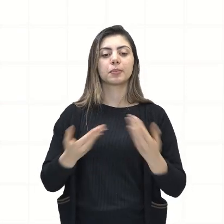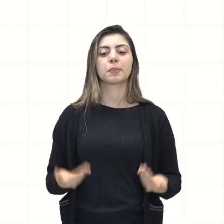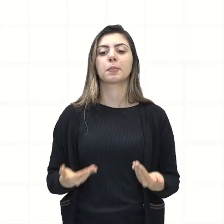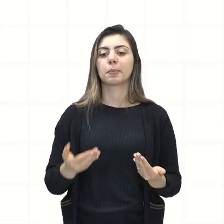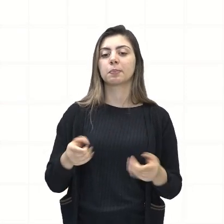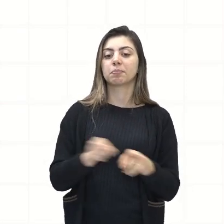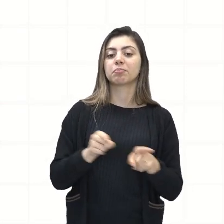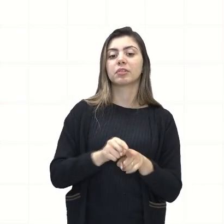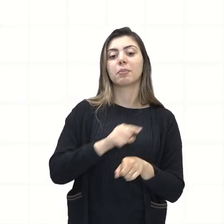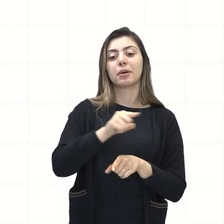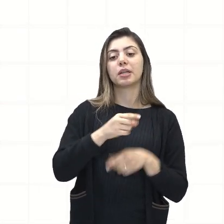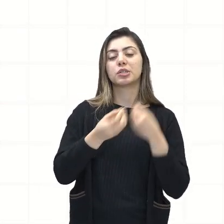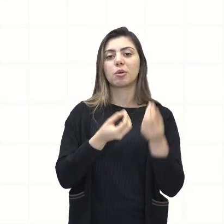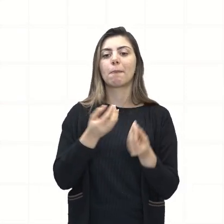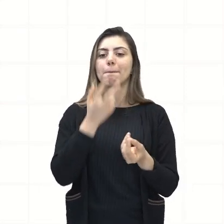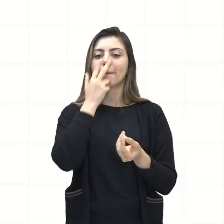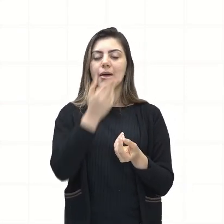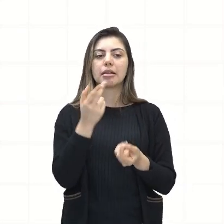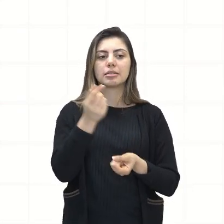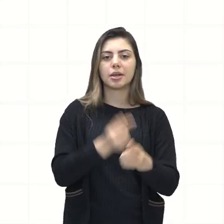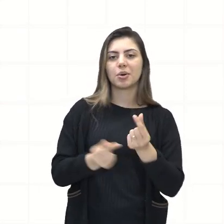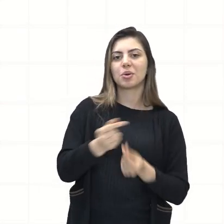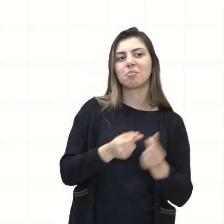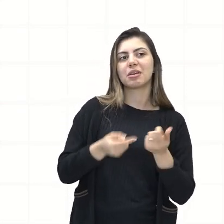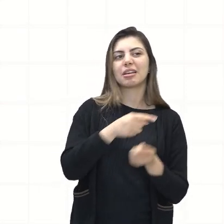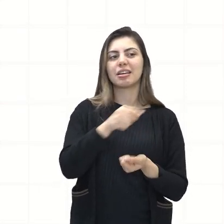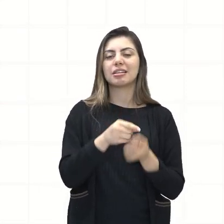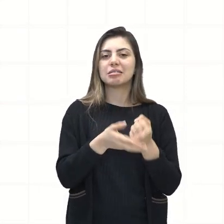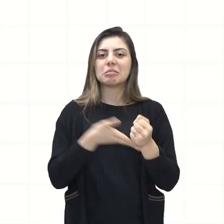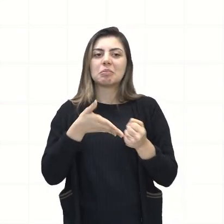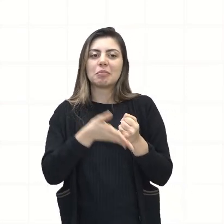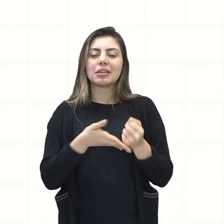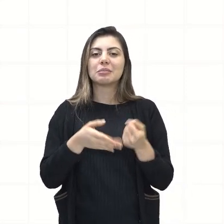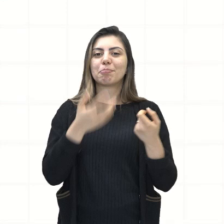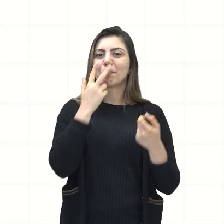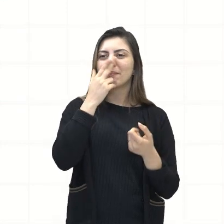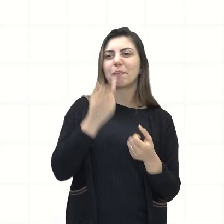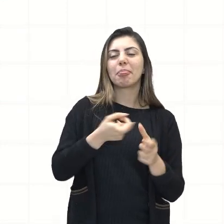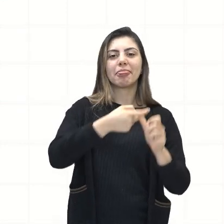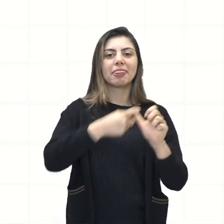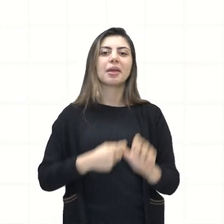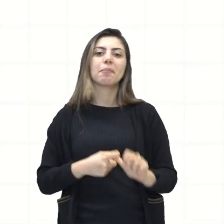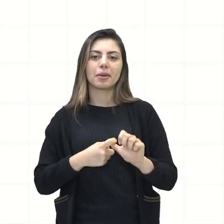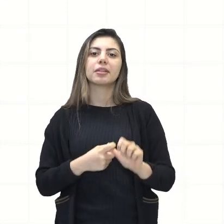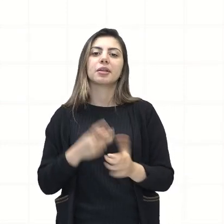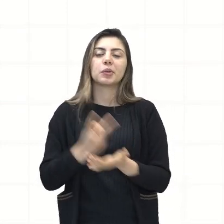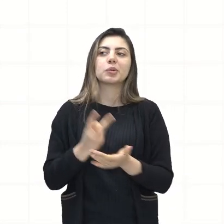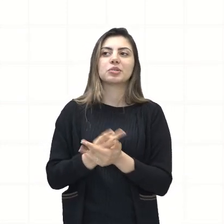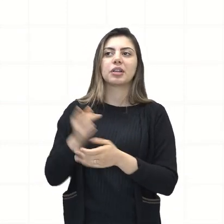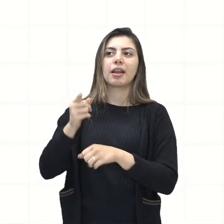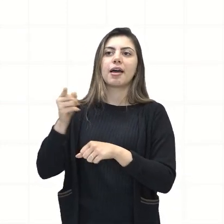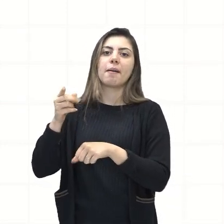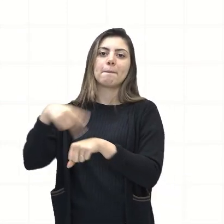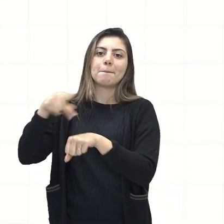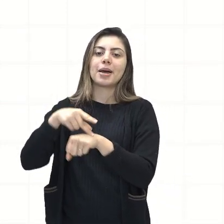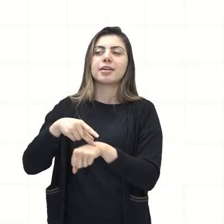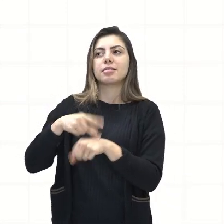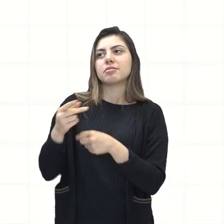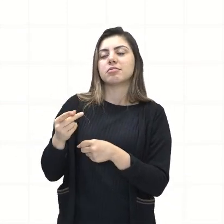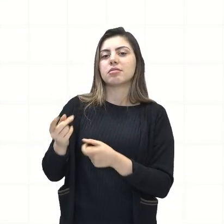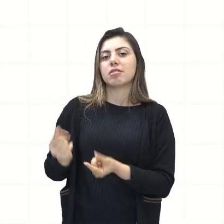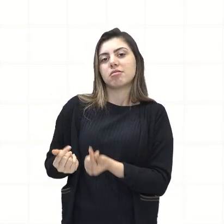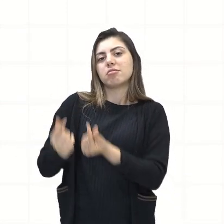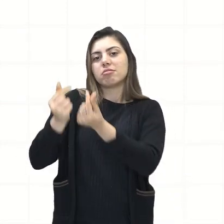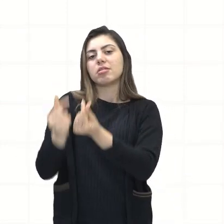posição subordinada na economia global, ou seja, a gente continua dependendo dos países desenvolvidos, dos países mais ricos, tal